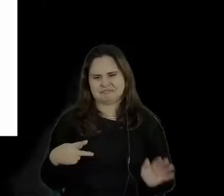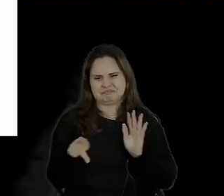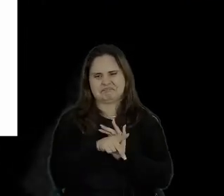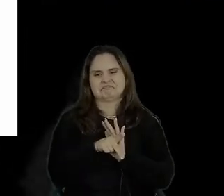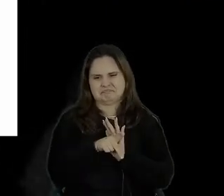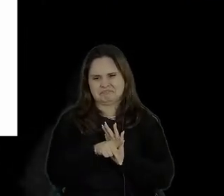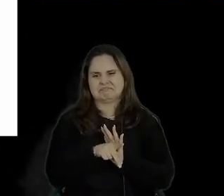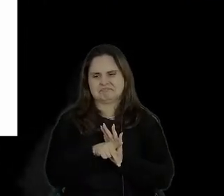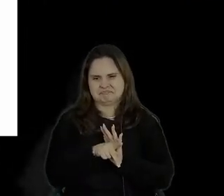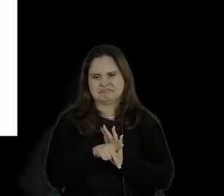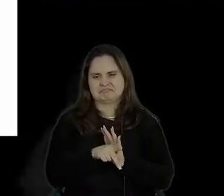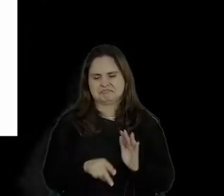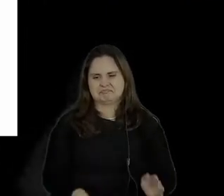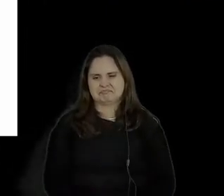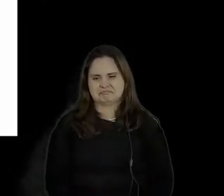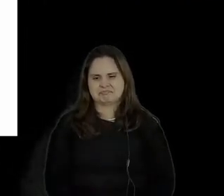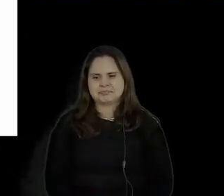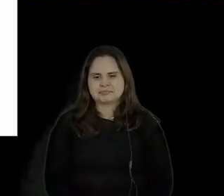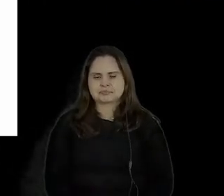Próximo.